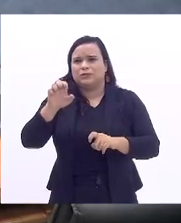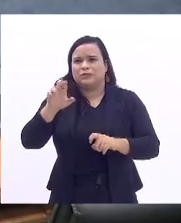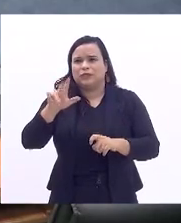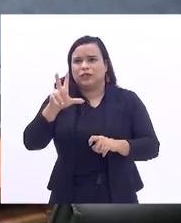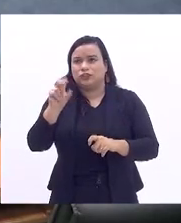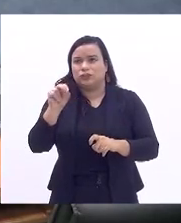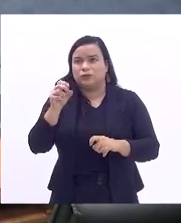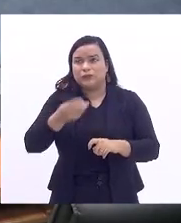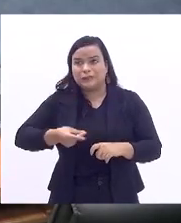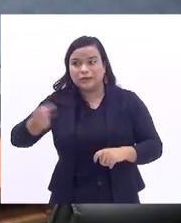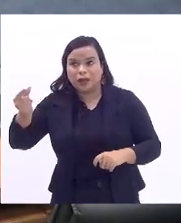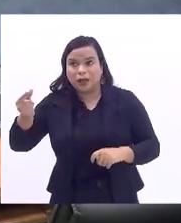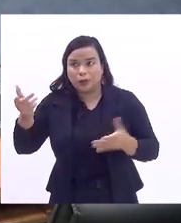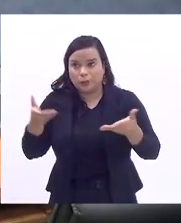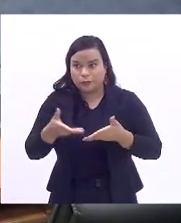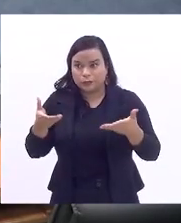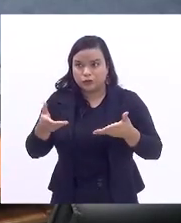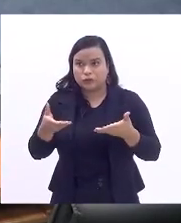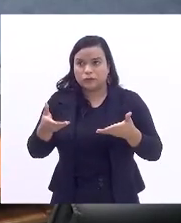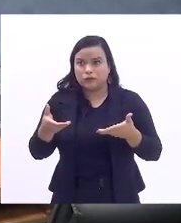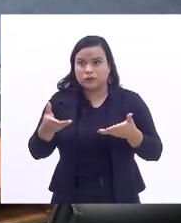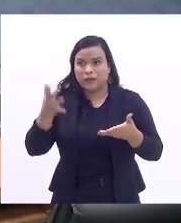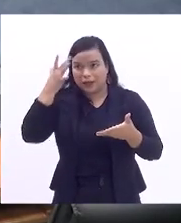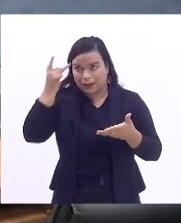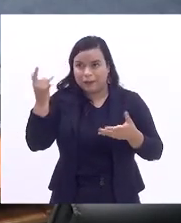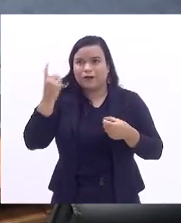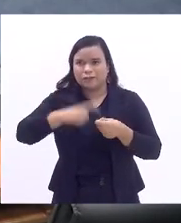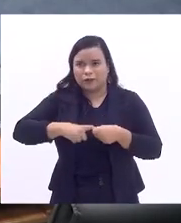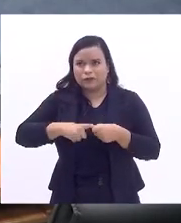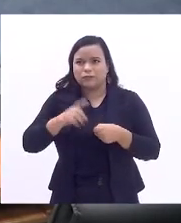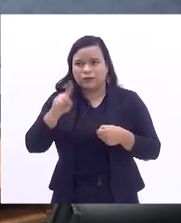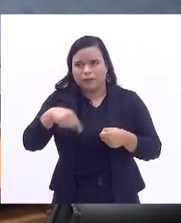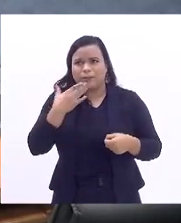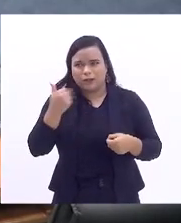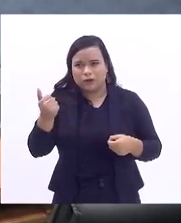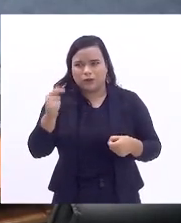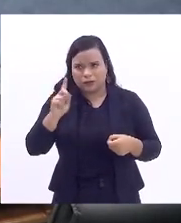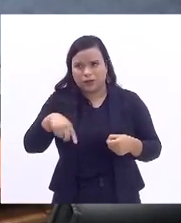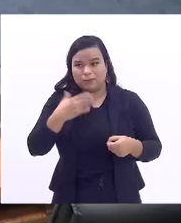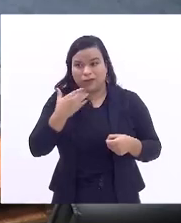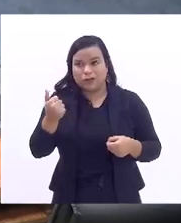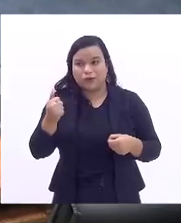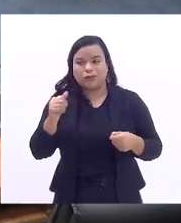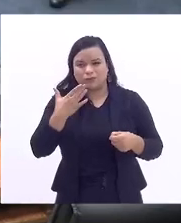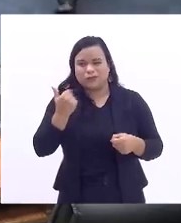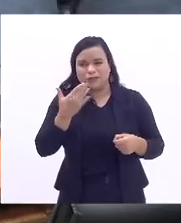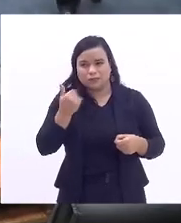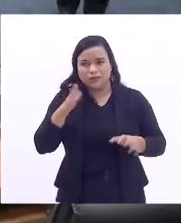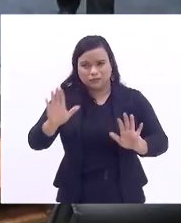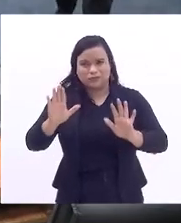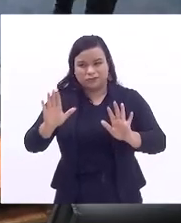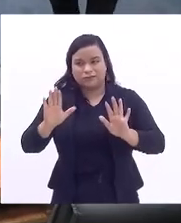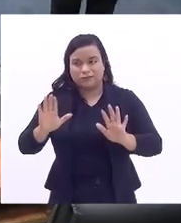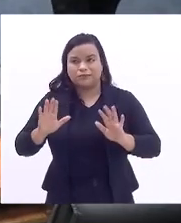volto amanhã república e volto amanhã é melhor vai por mim tá bom senhor presidente